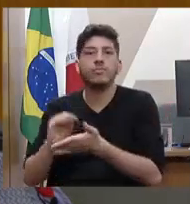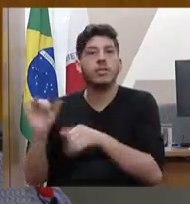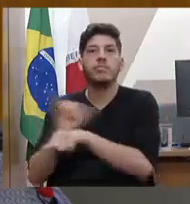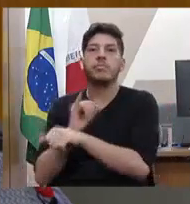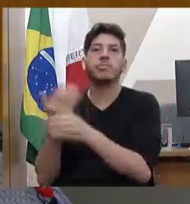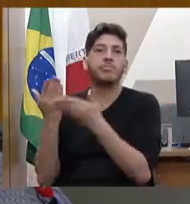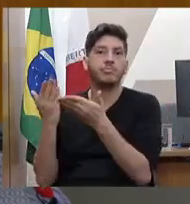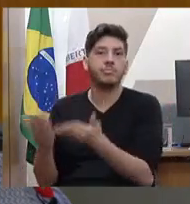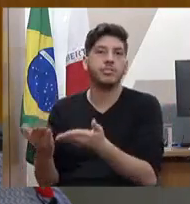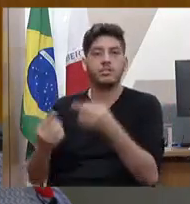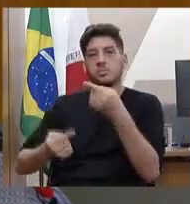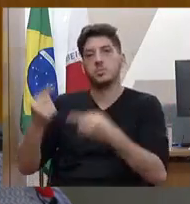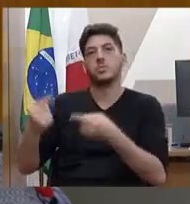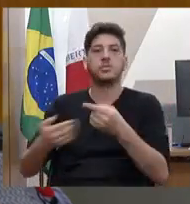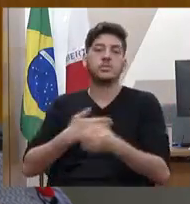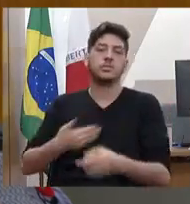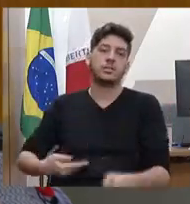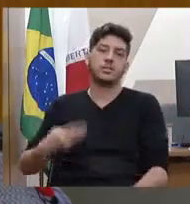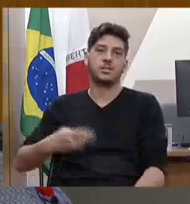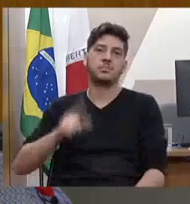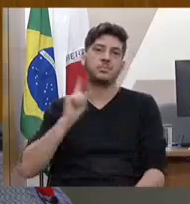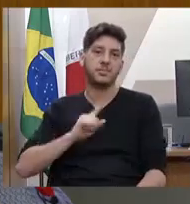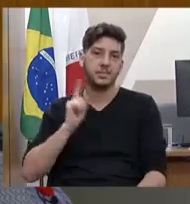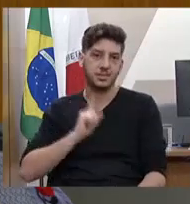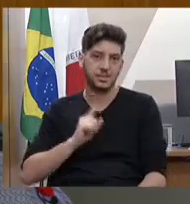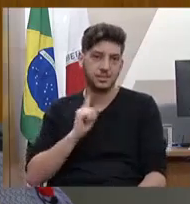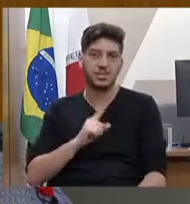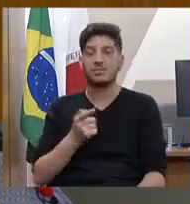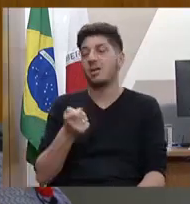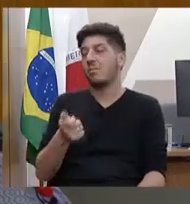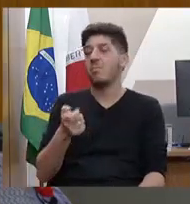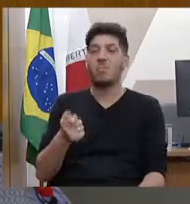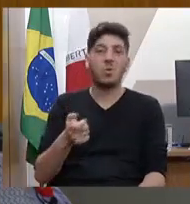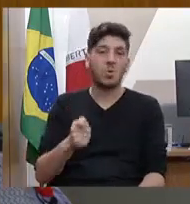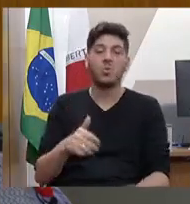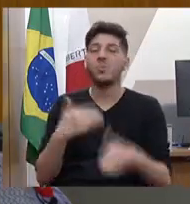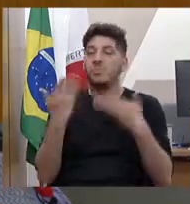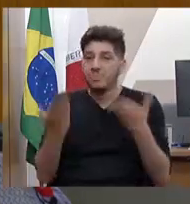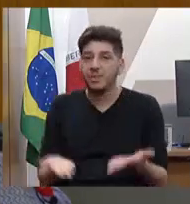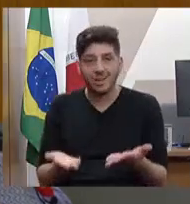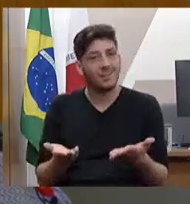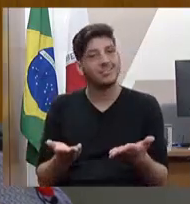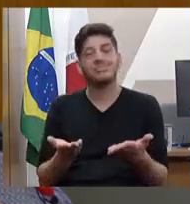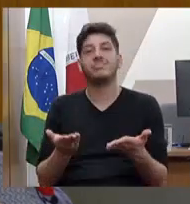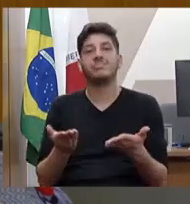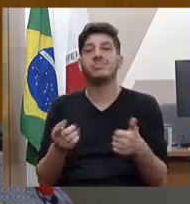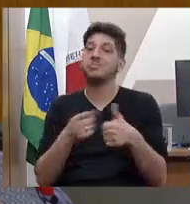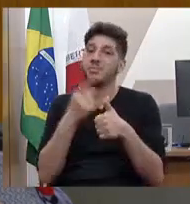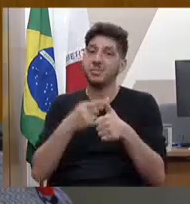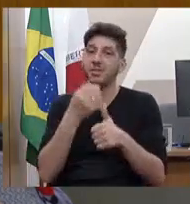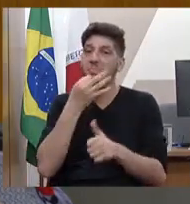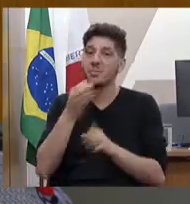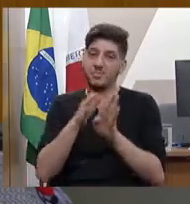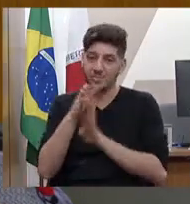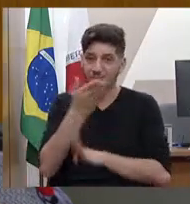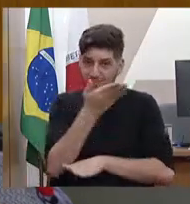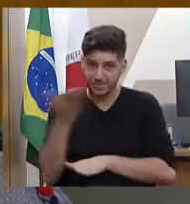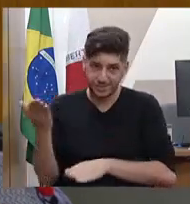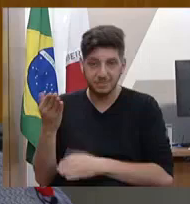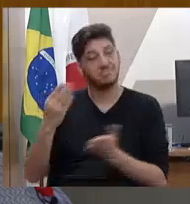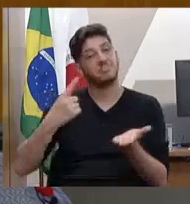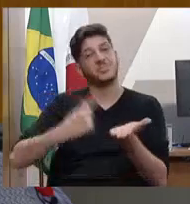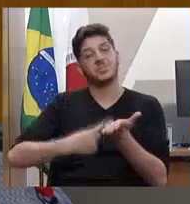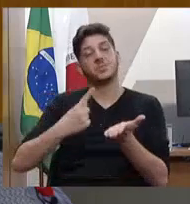para essa política no estado é muito pouco então assim fica a primeira sugestão marcar